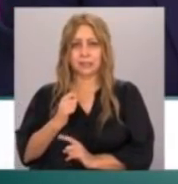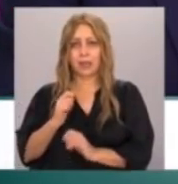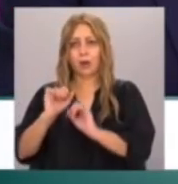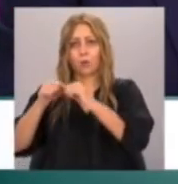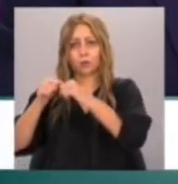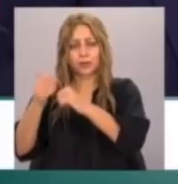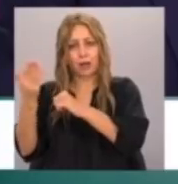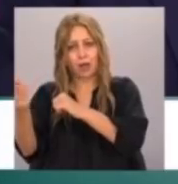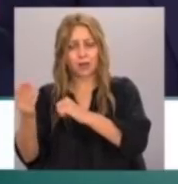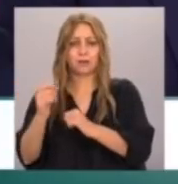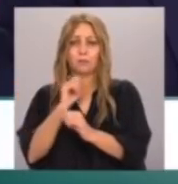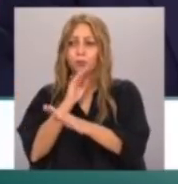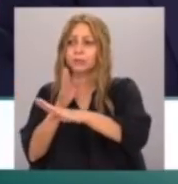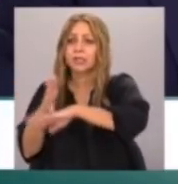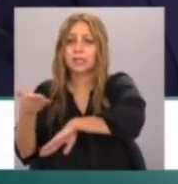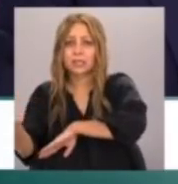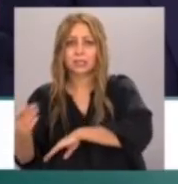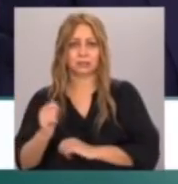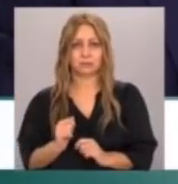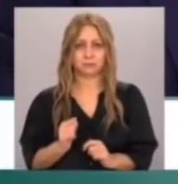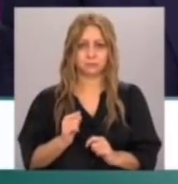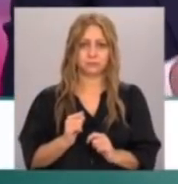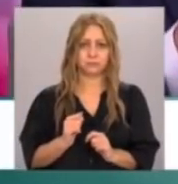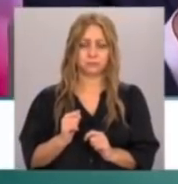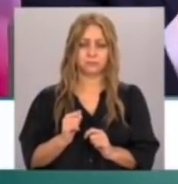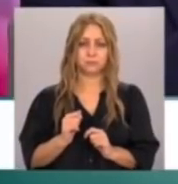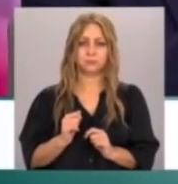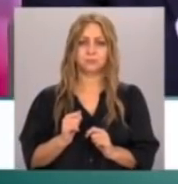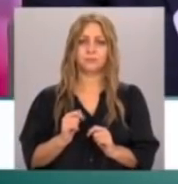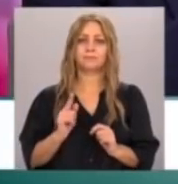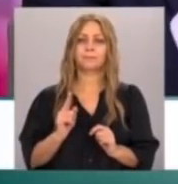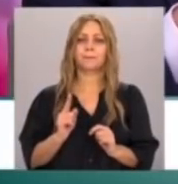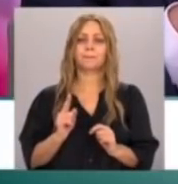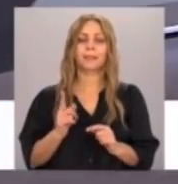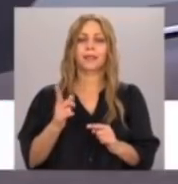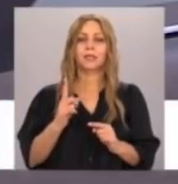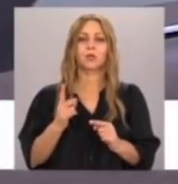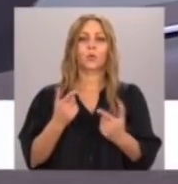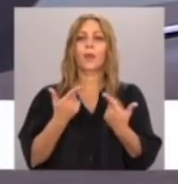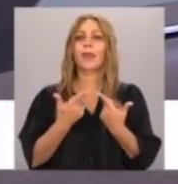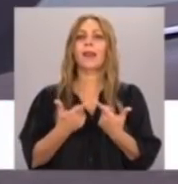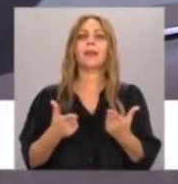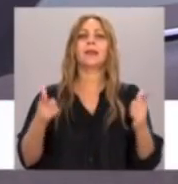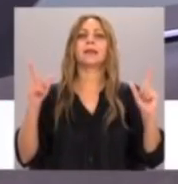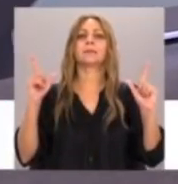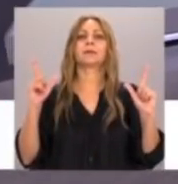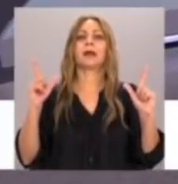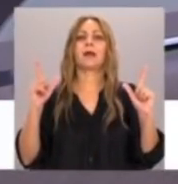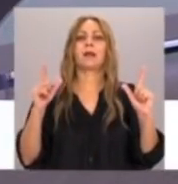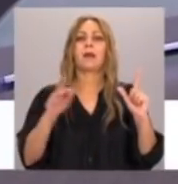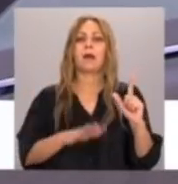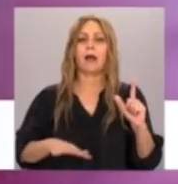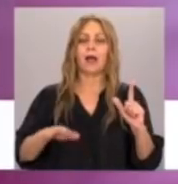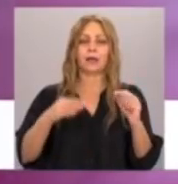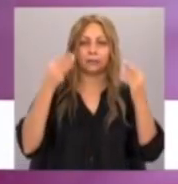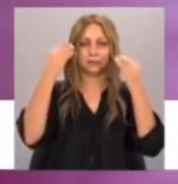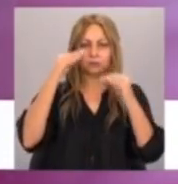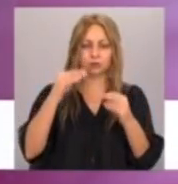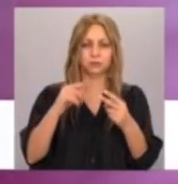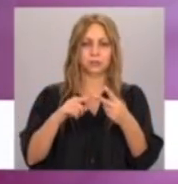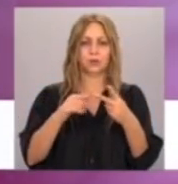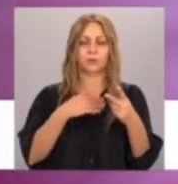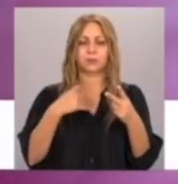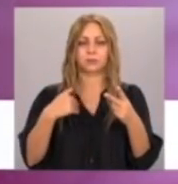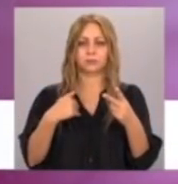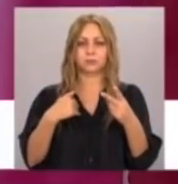previamente e ir com alguém lhe permitiram fazem ideias para fazer aquele liberalização deste sector is male o canto da educação com